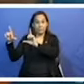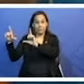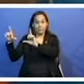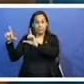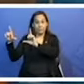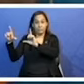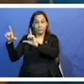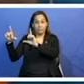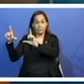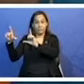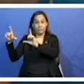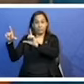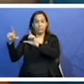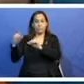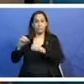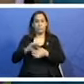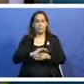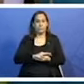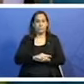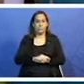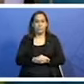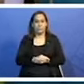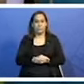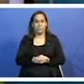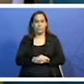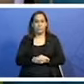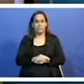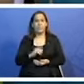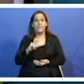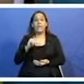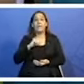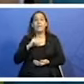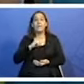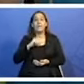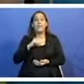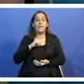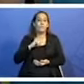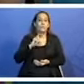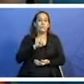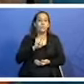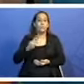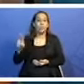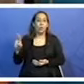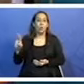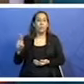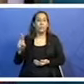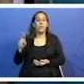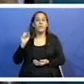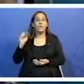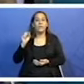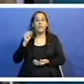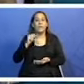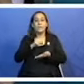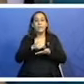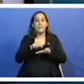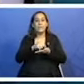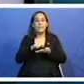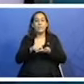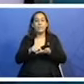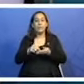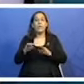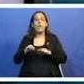de cordel, certo? E aqui nós temos o título, o autor e quando que